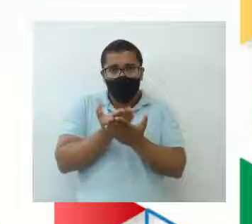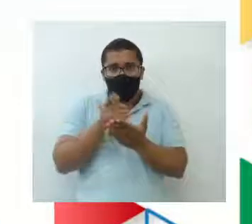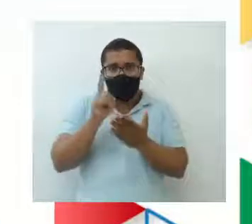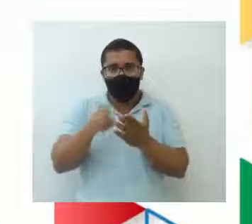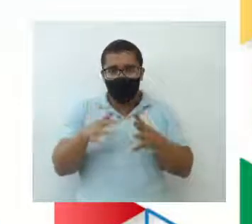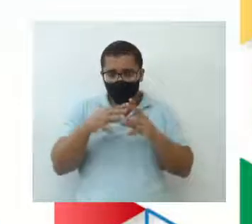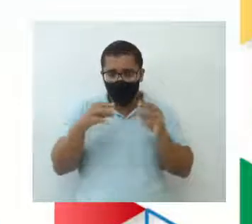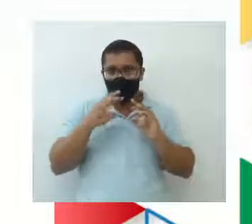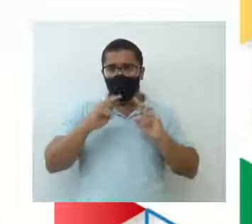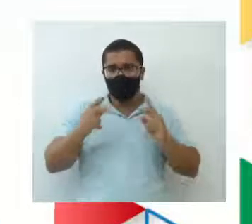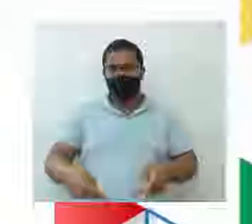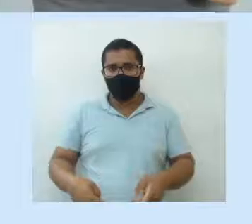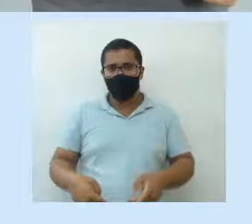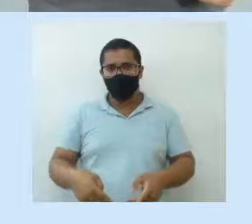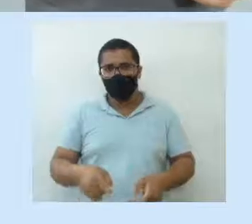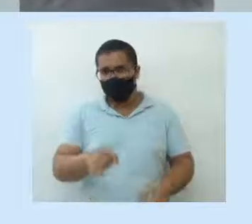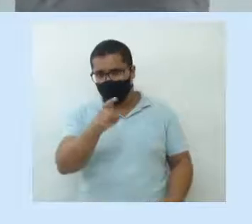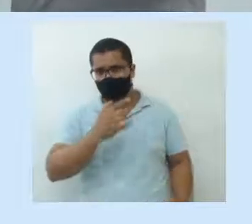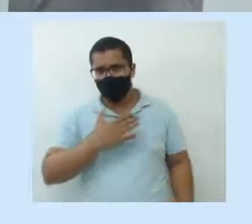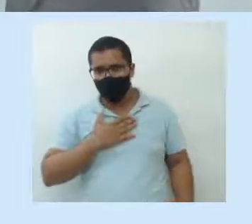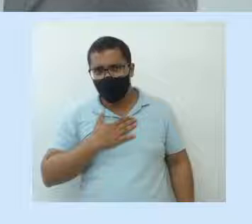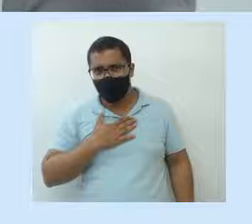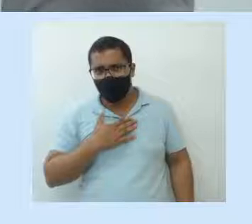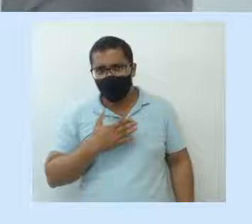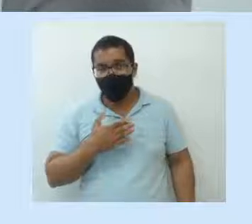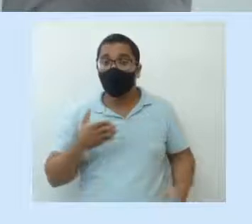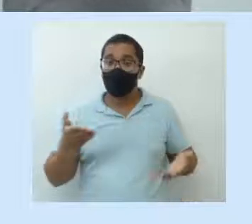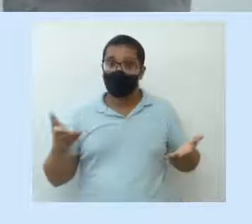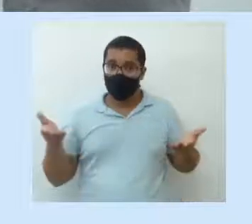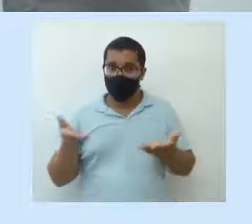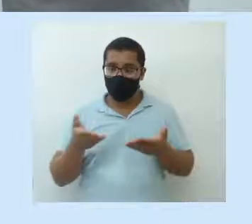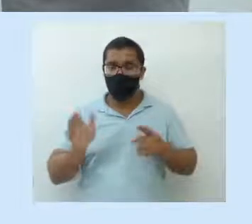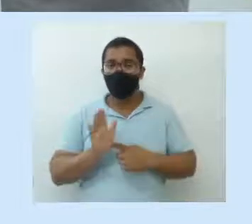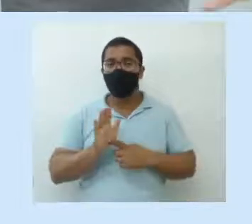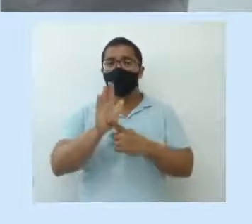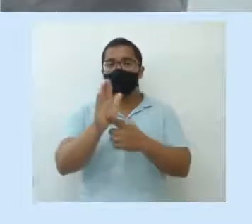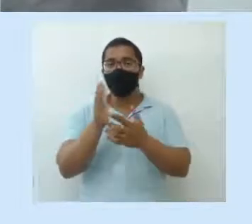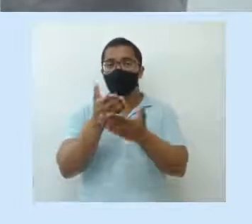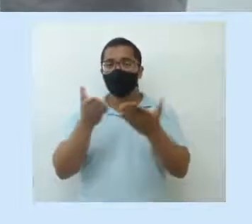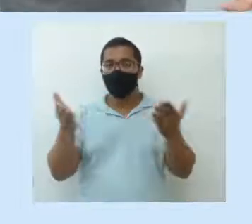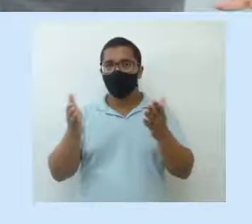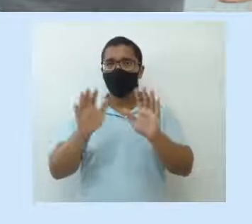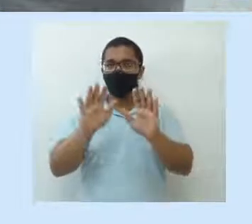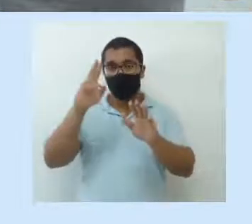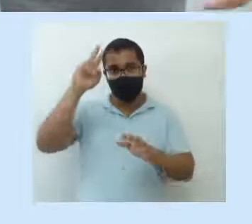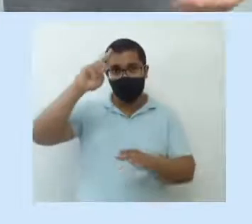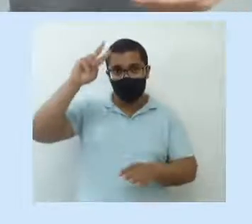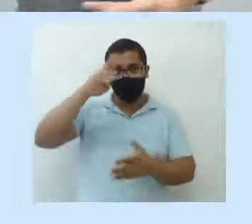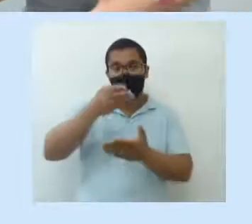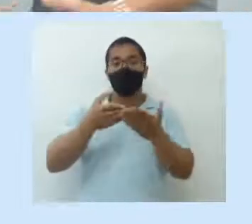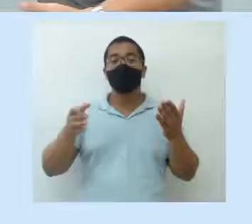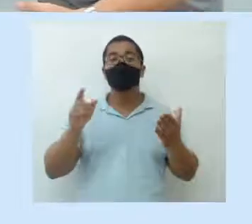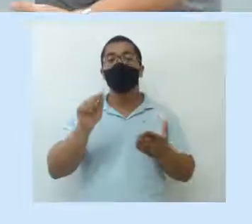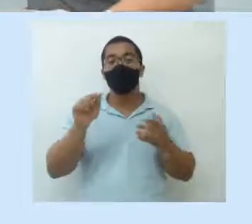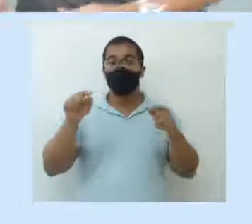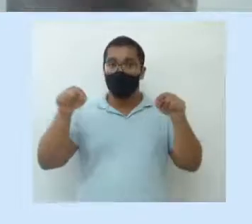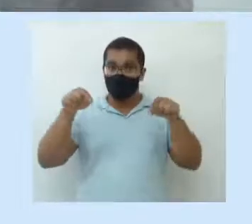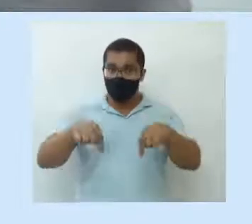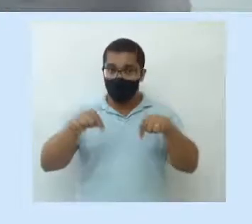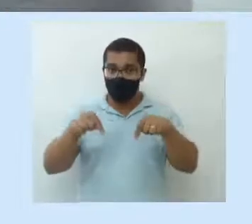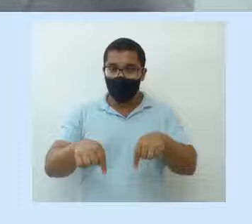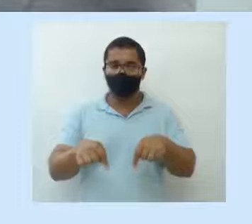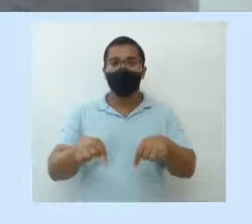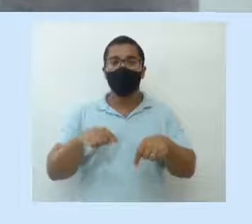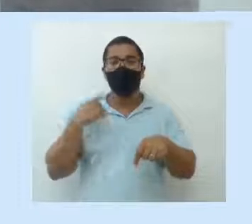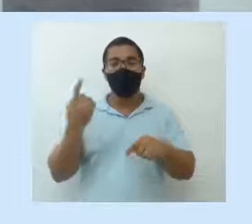espírito humano. Gostaram? Então, eu gostaria de citar para vocês, aliás, lembrar para vocês que aqui nós